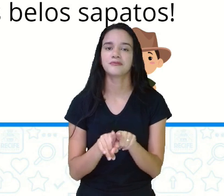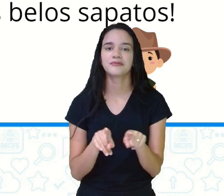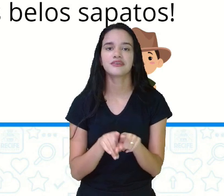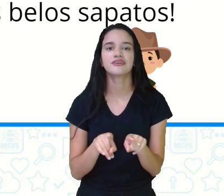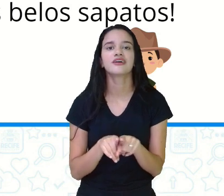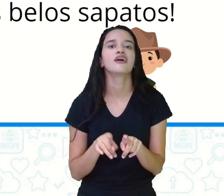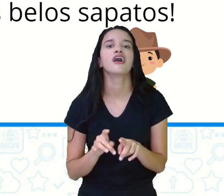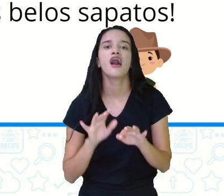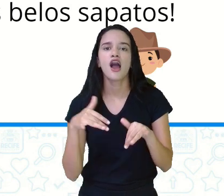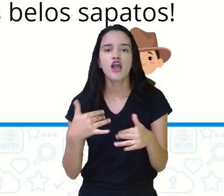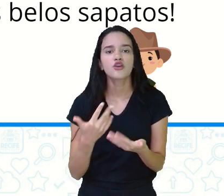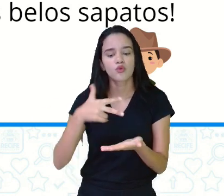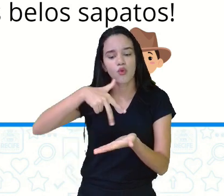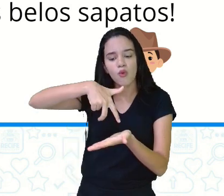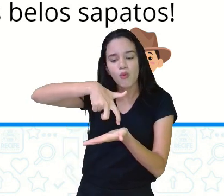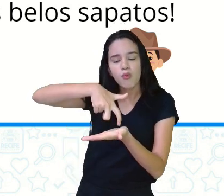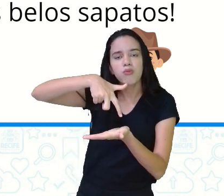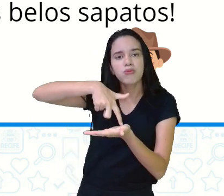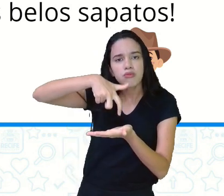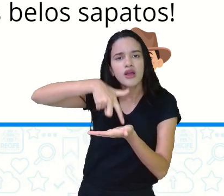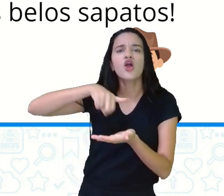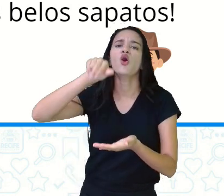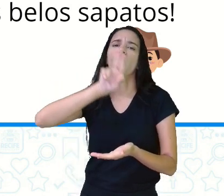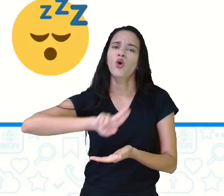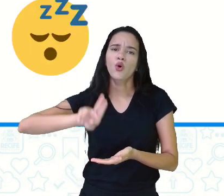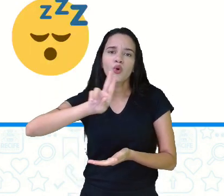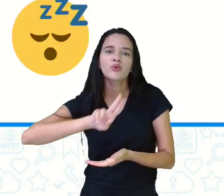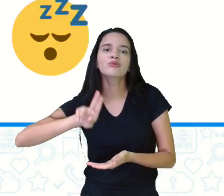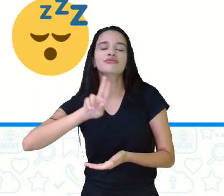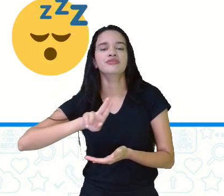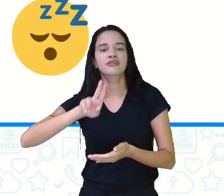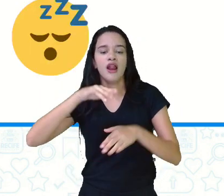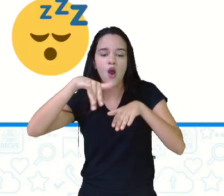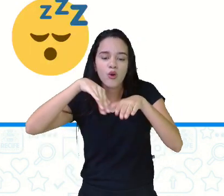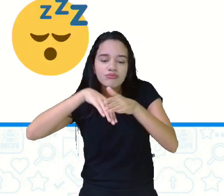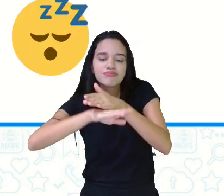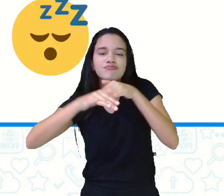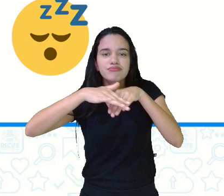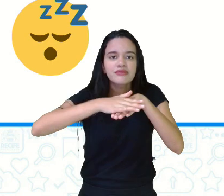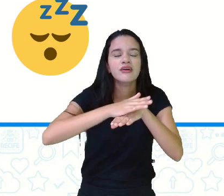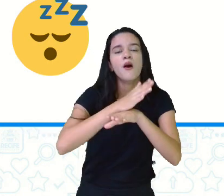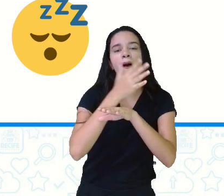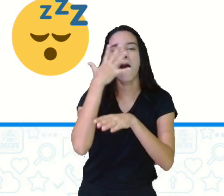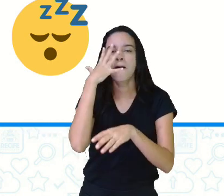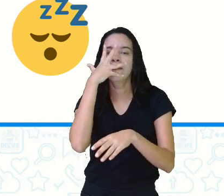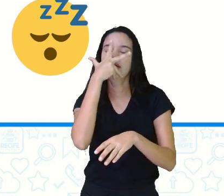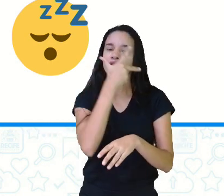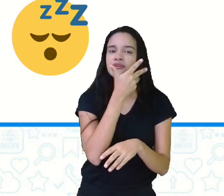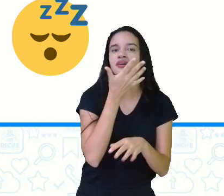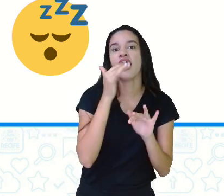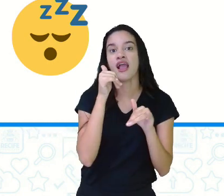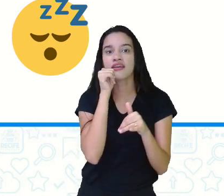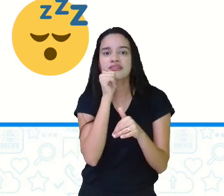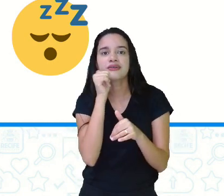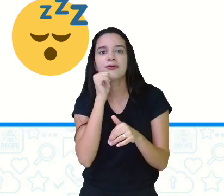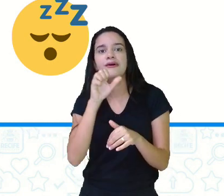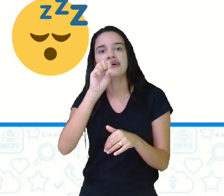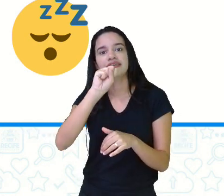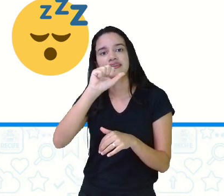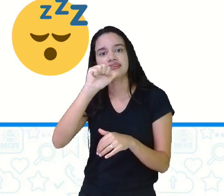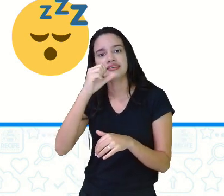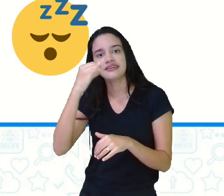mesmo com um pé só, usará os mais belos sapatos. A sacisa deu um